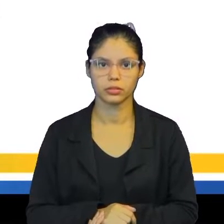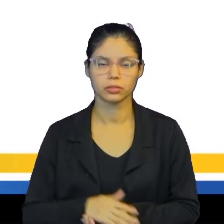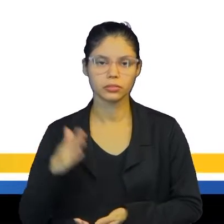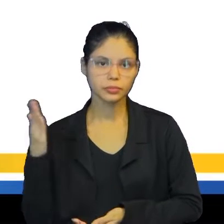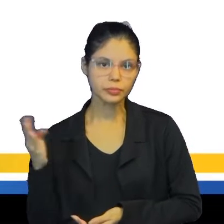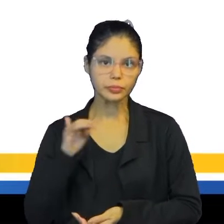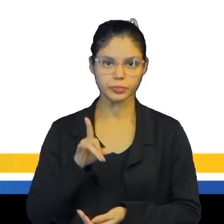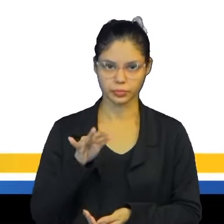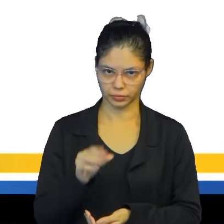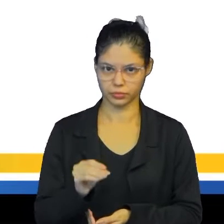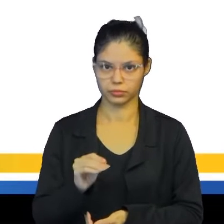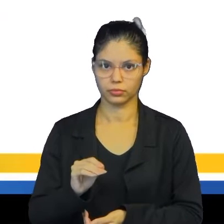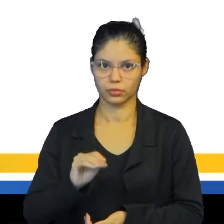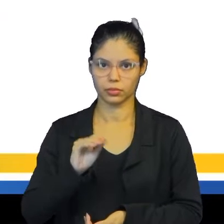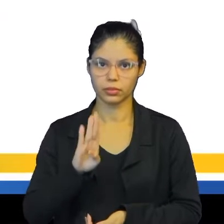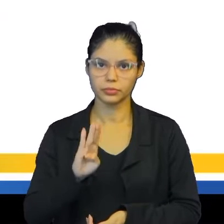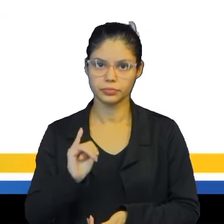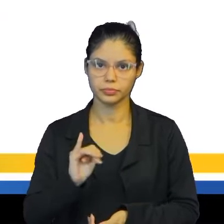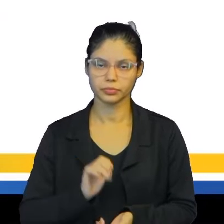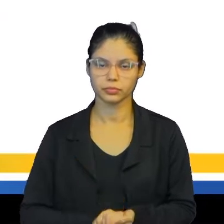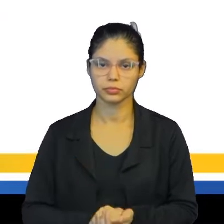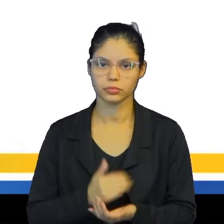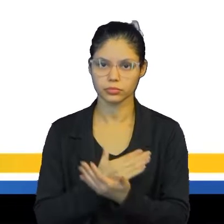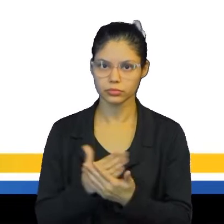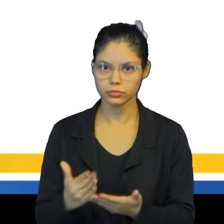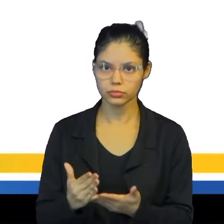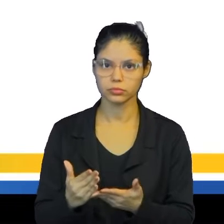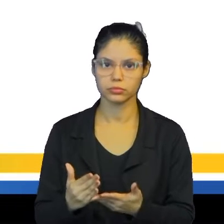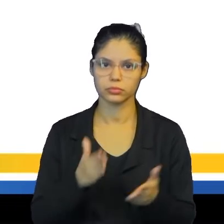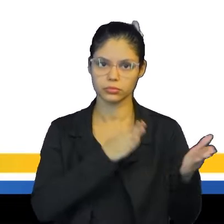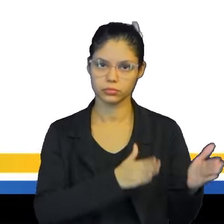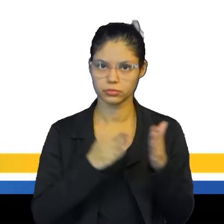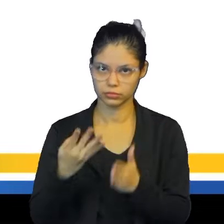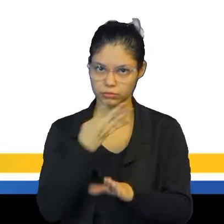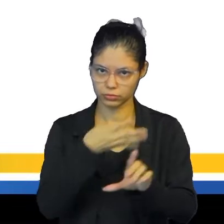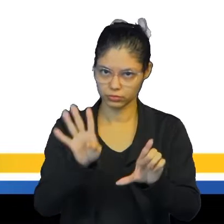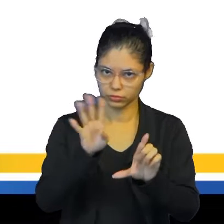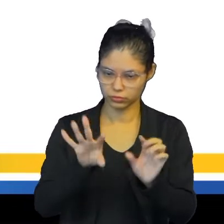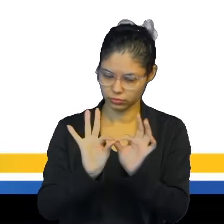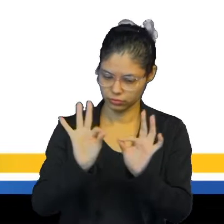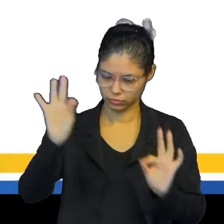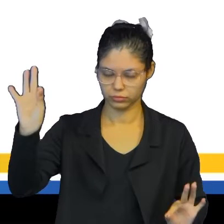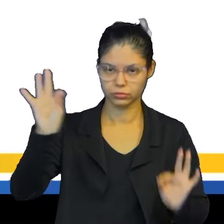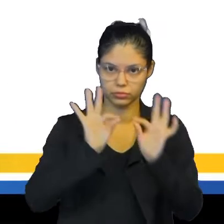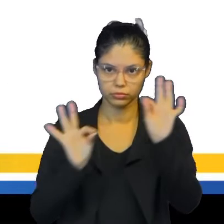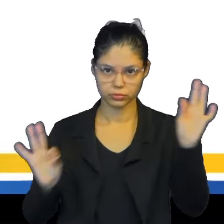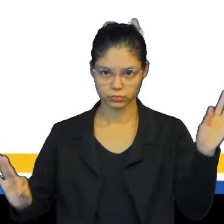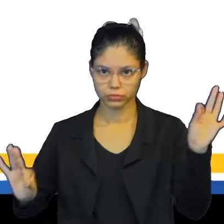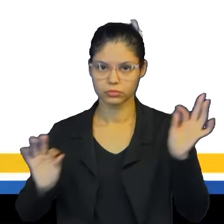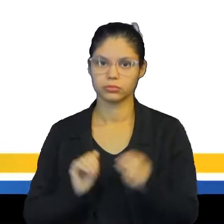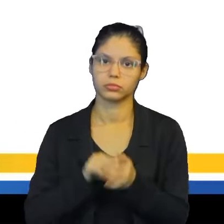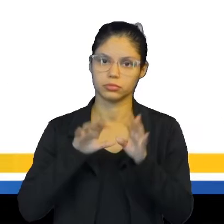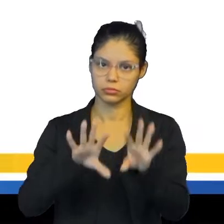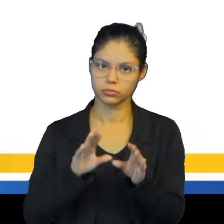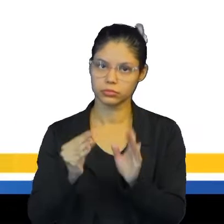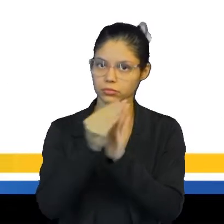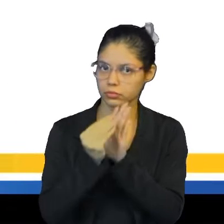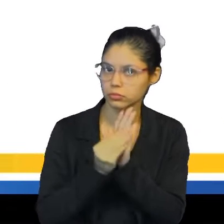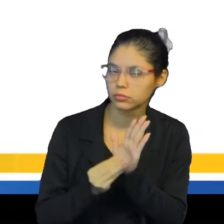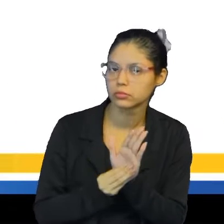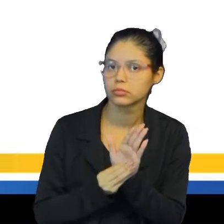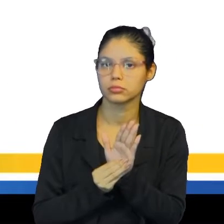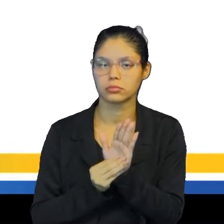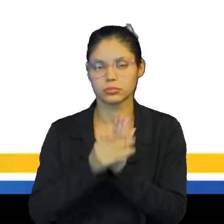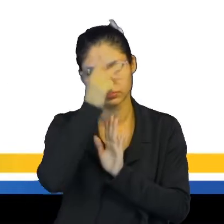A modelagem bidimensional, né, ou plana, é iniciada a partir de uma tabela de medidas, tá? Com esses dados,